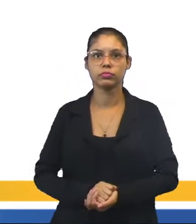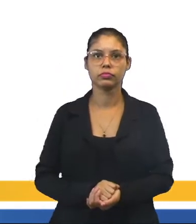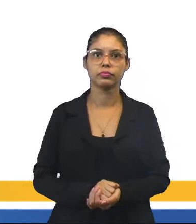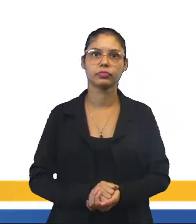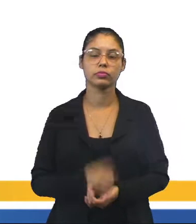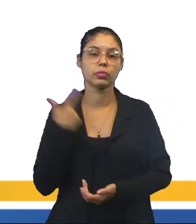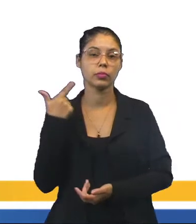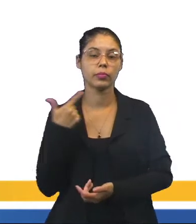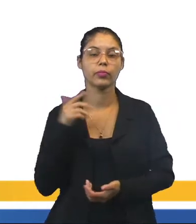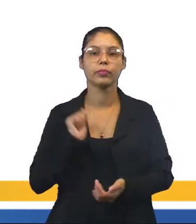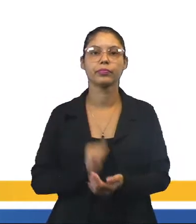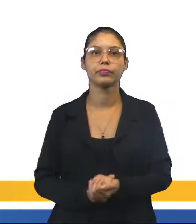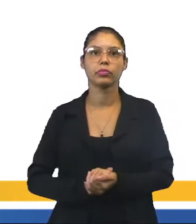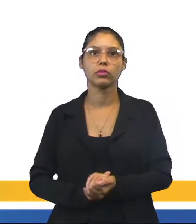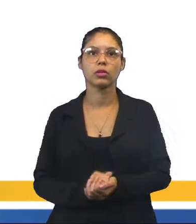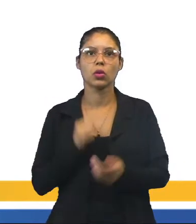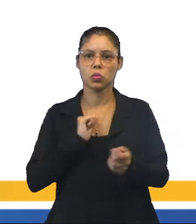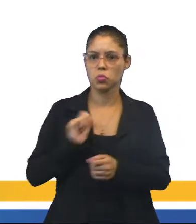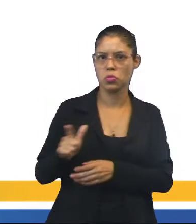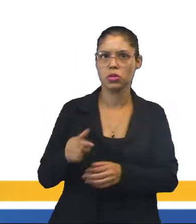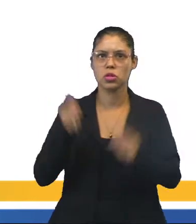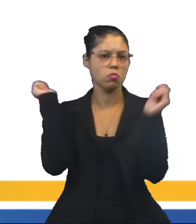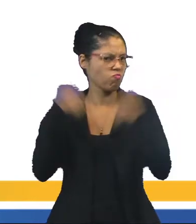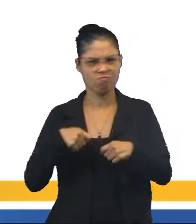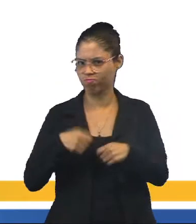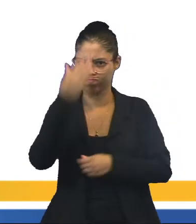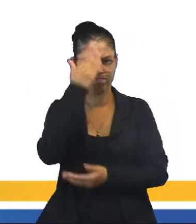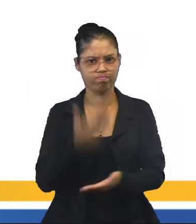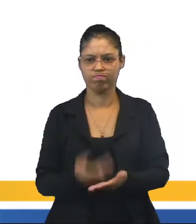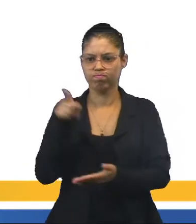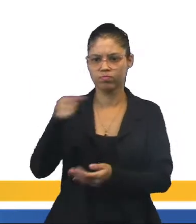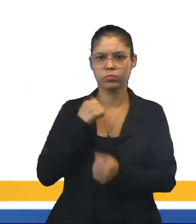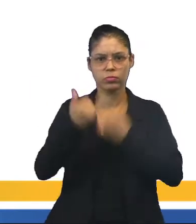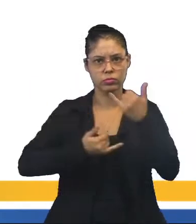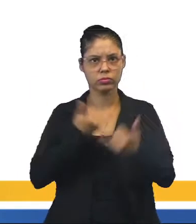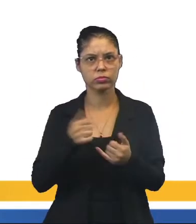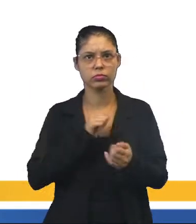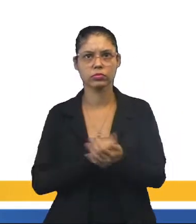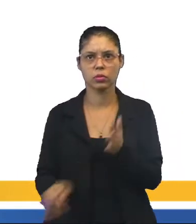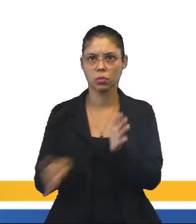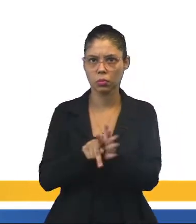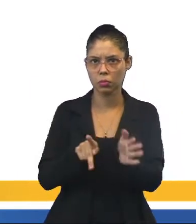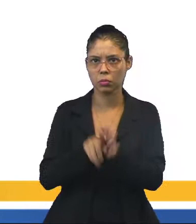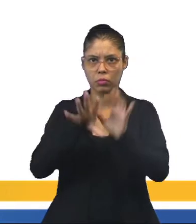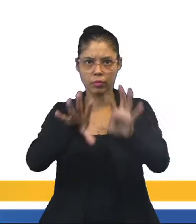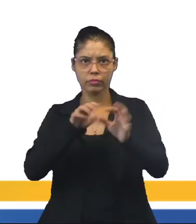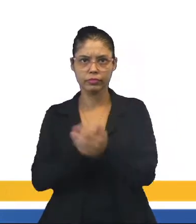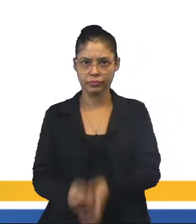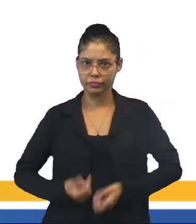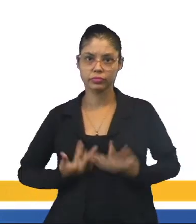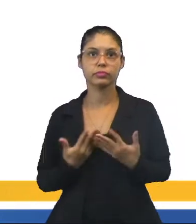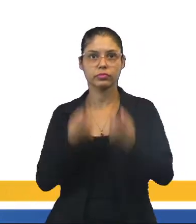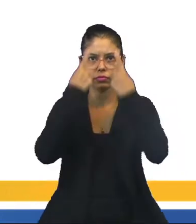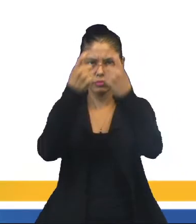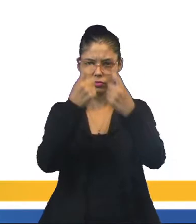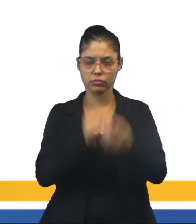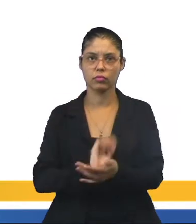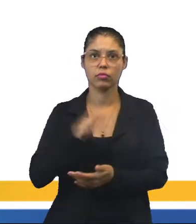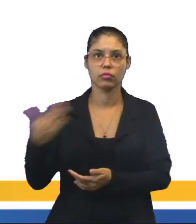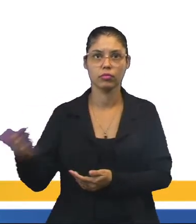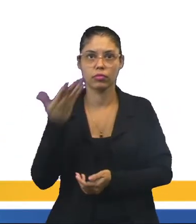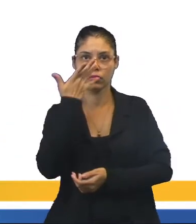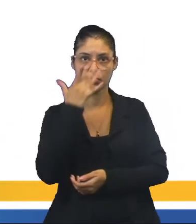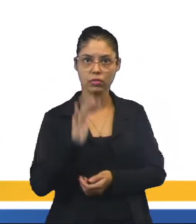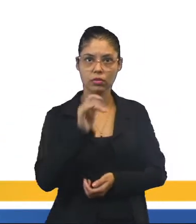Texto 2. Sou contra, pois não acredito que esses jogos por si mesmo gerem violência.